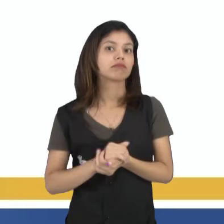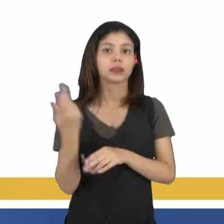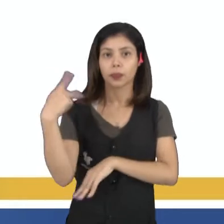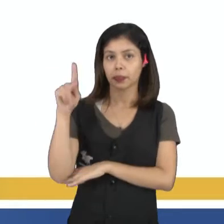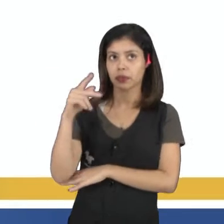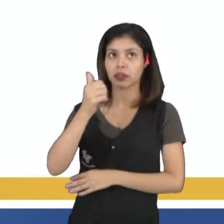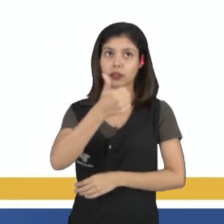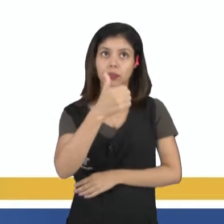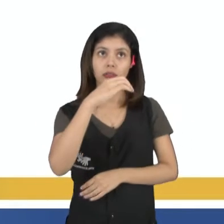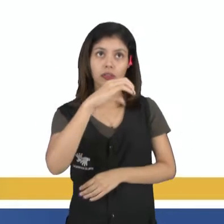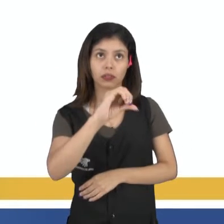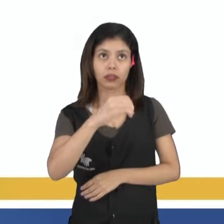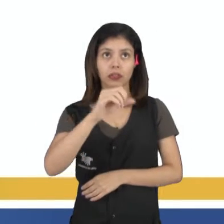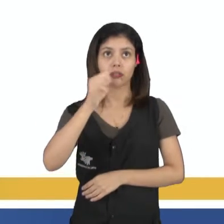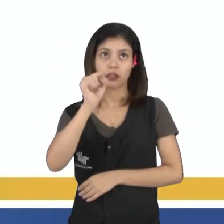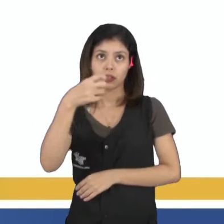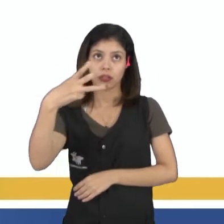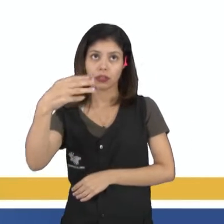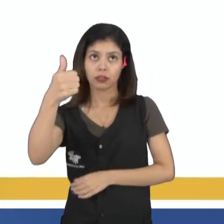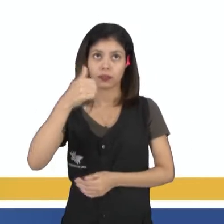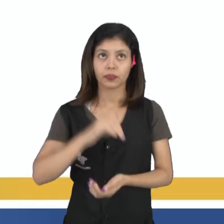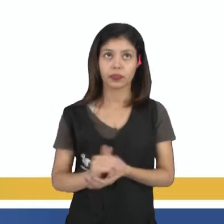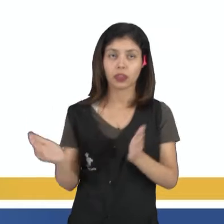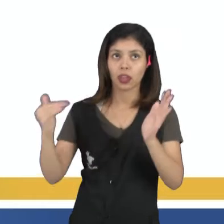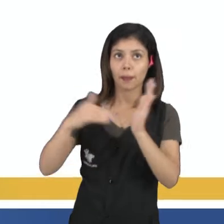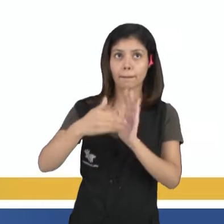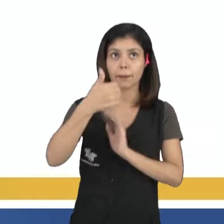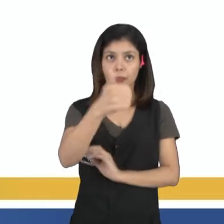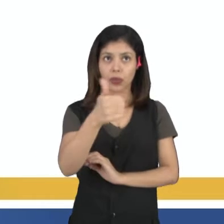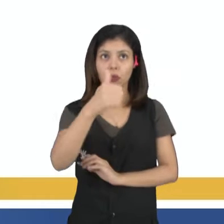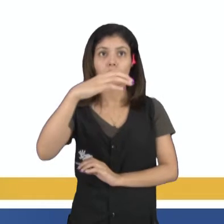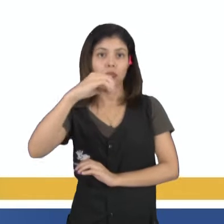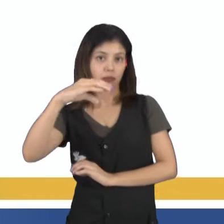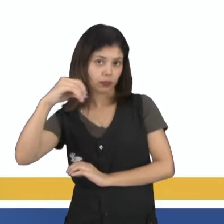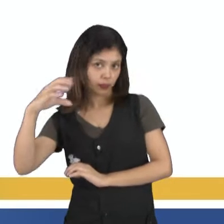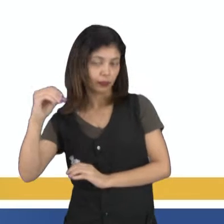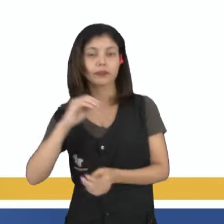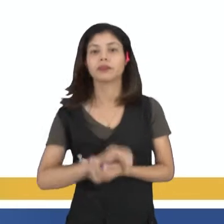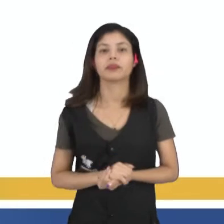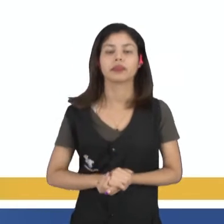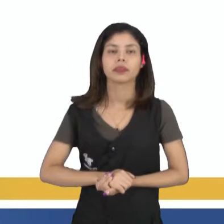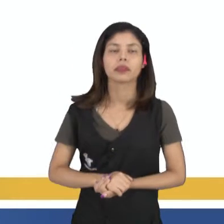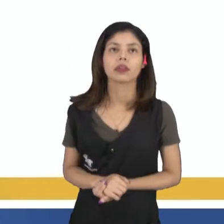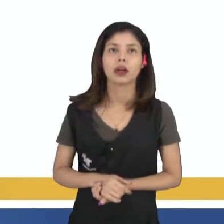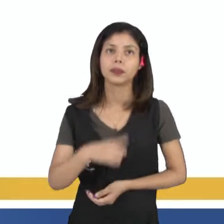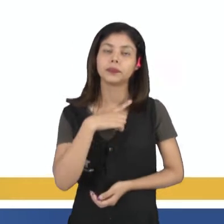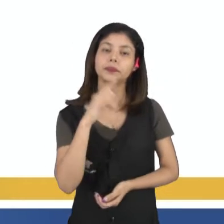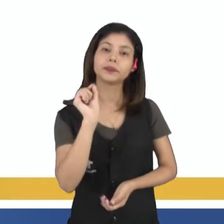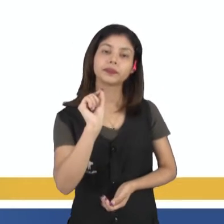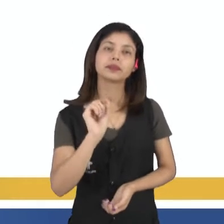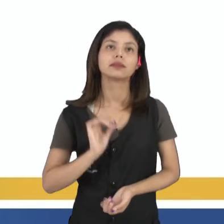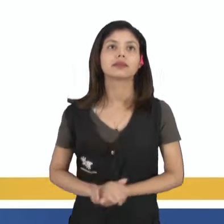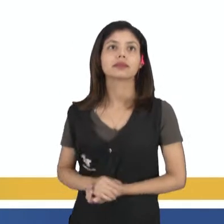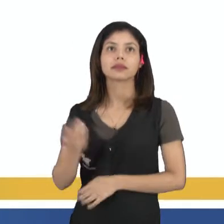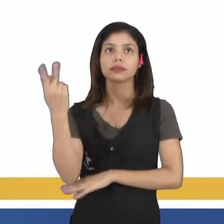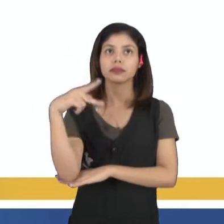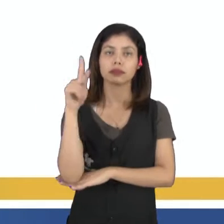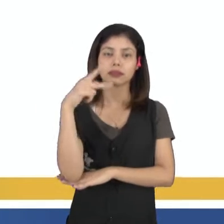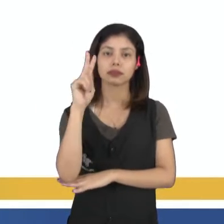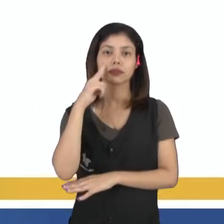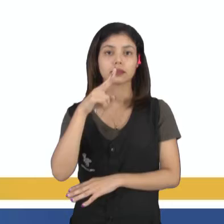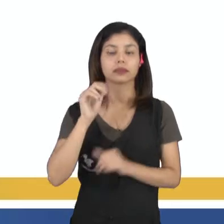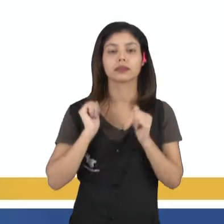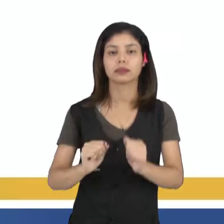Então nesse período de 1831 a1900 né a gente tem aí então o